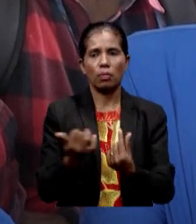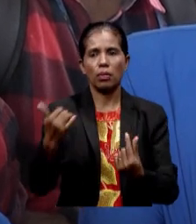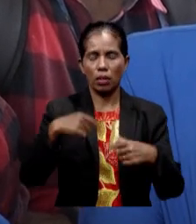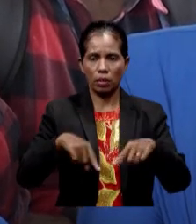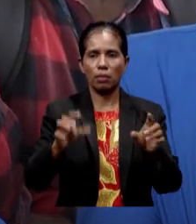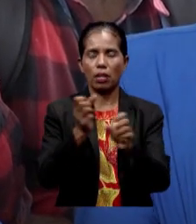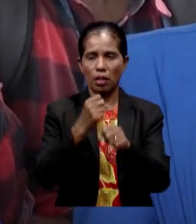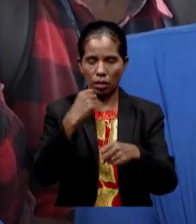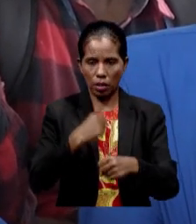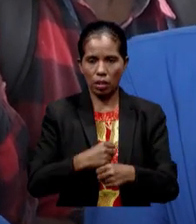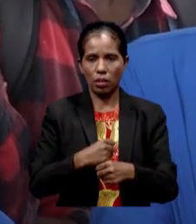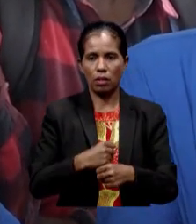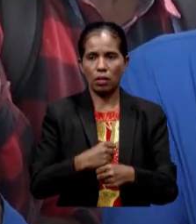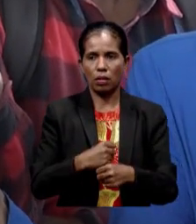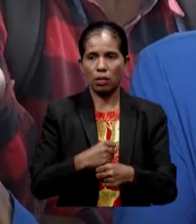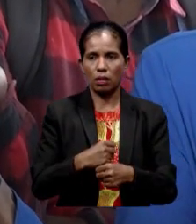halo